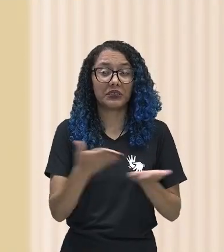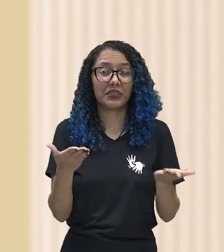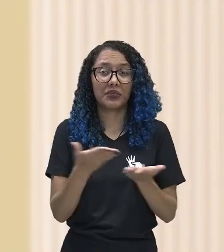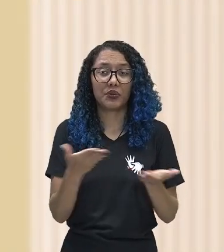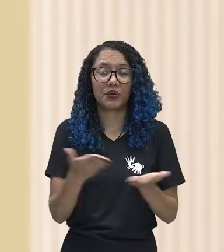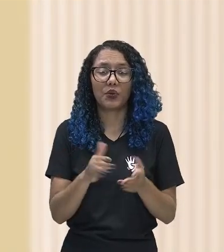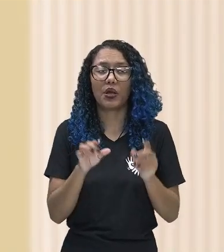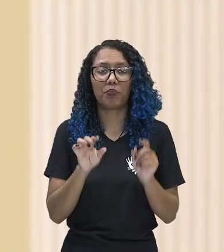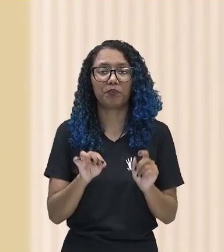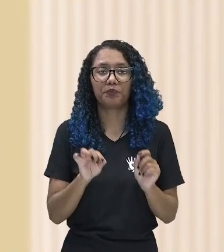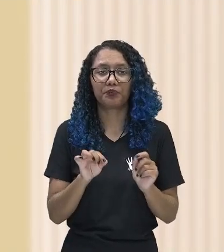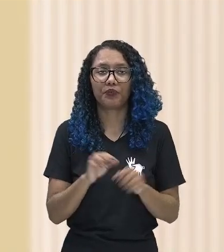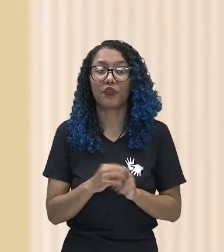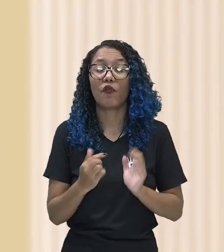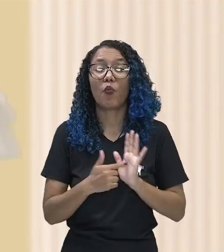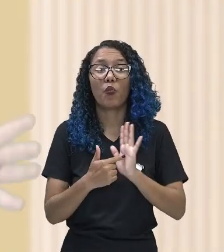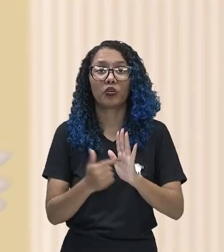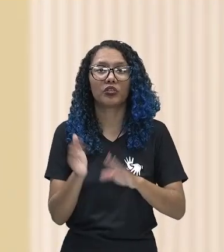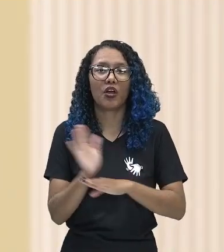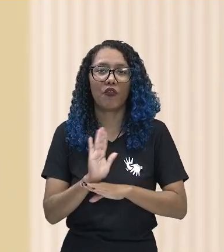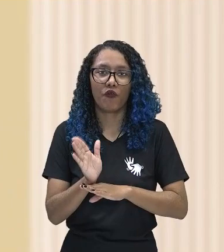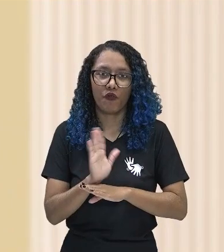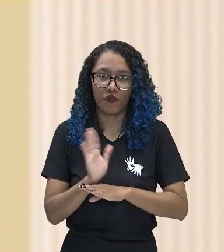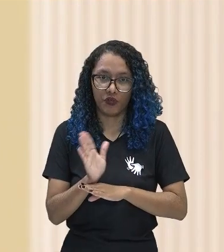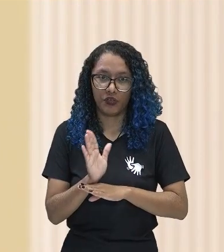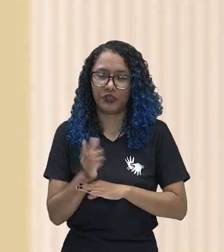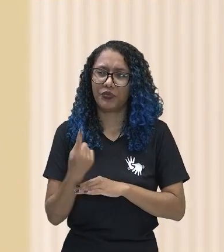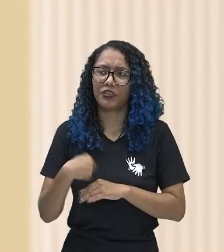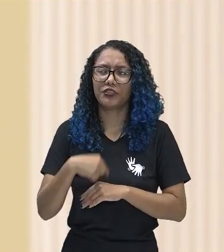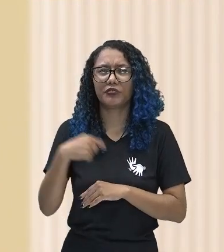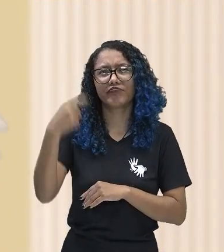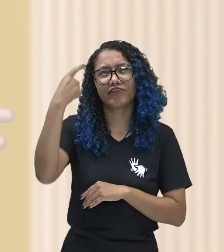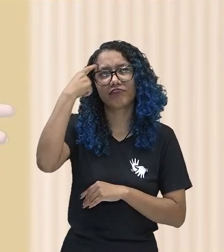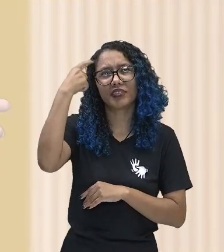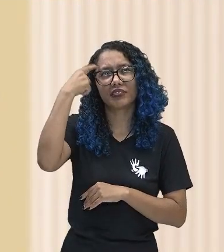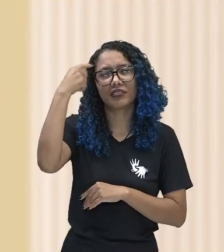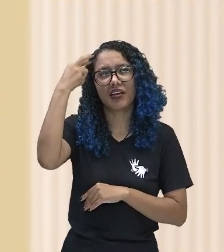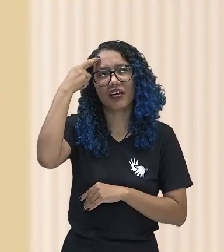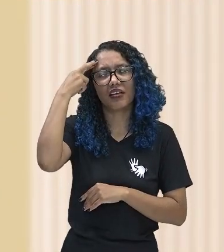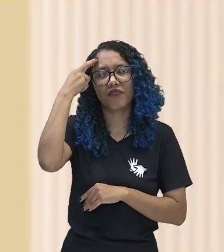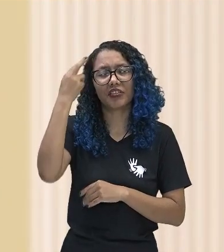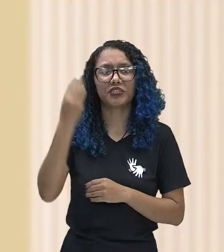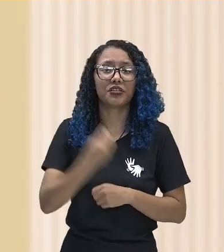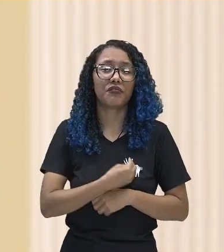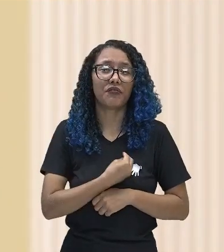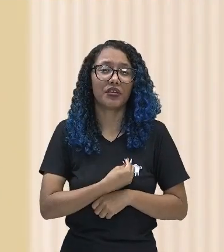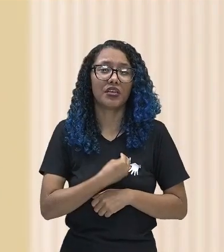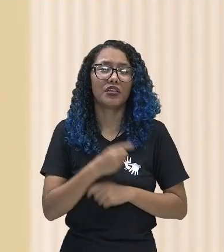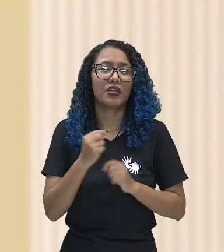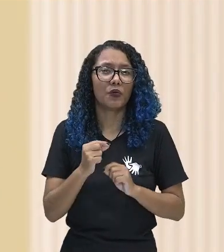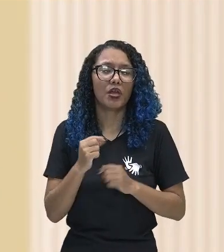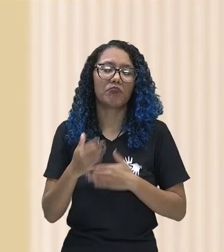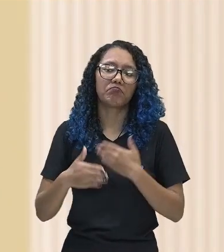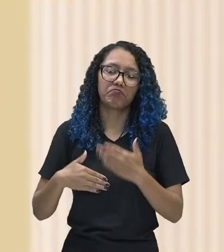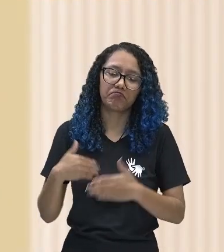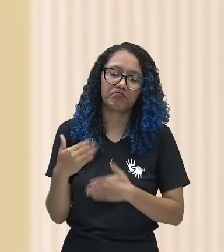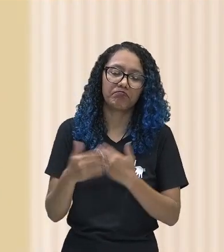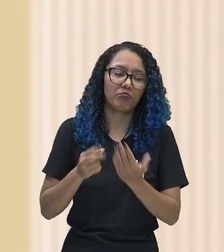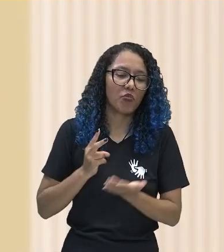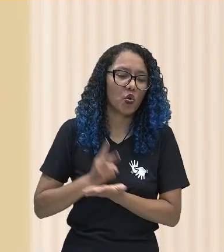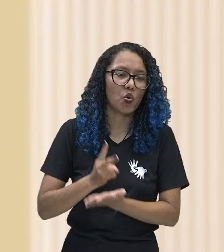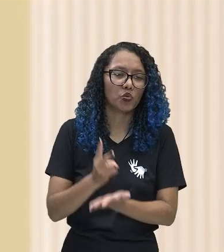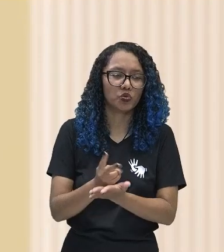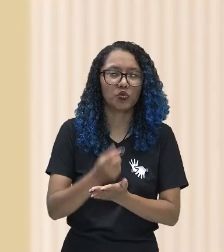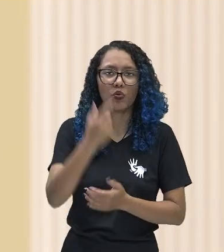momento, eu trago um vídeo para a gente já começar a refletir. A vida, ela está passando. E como que eu